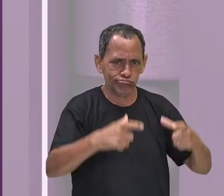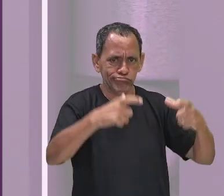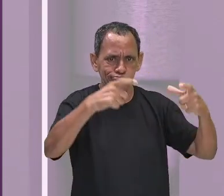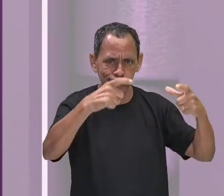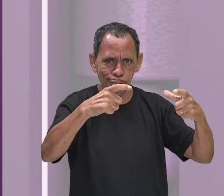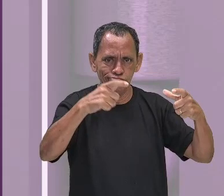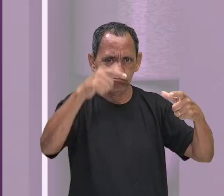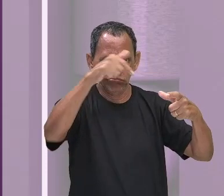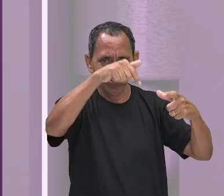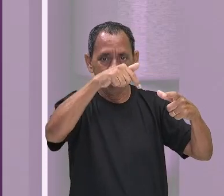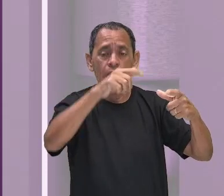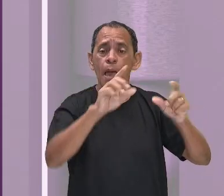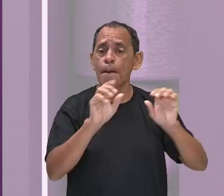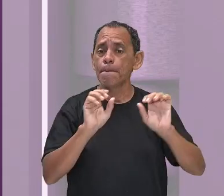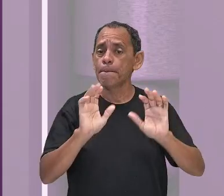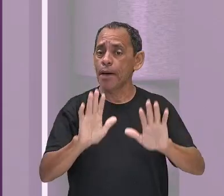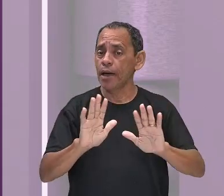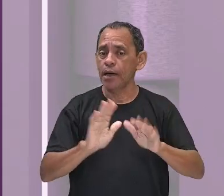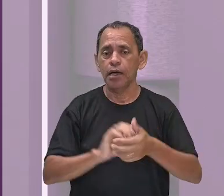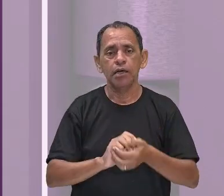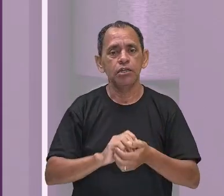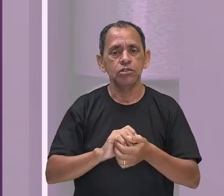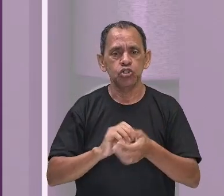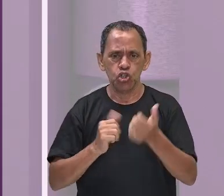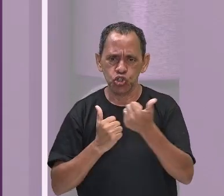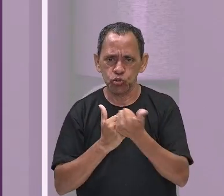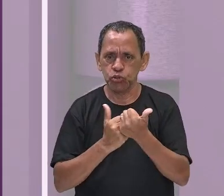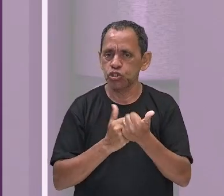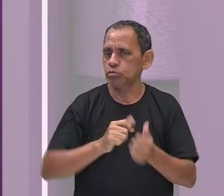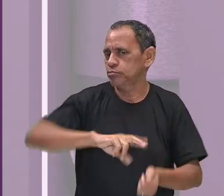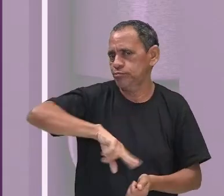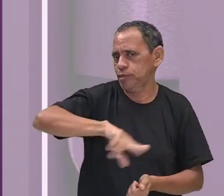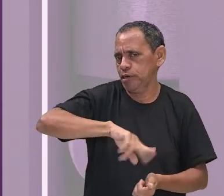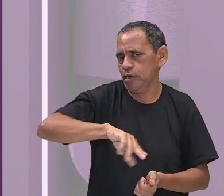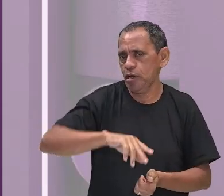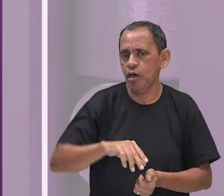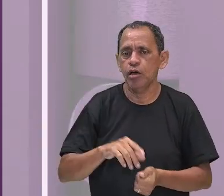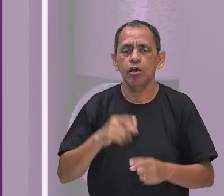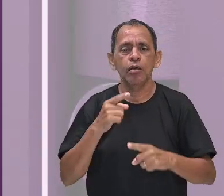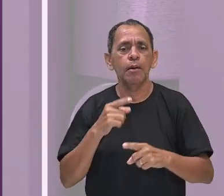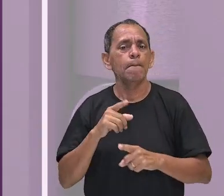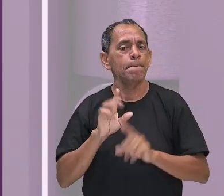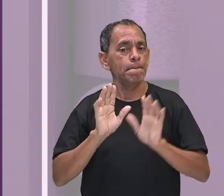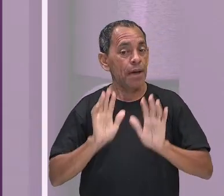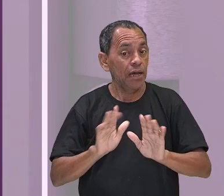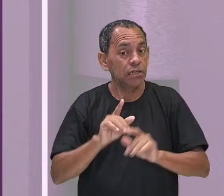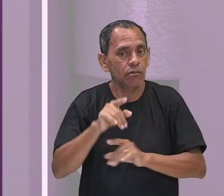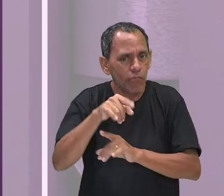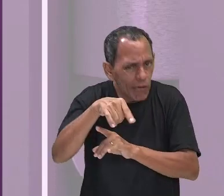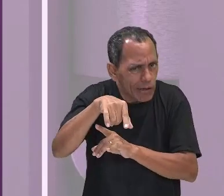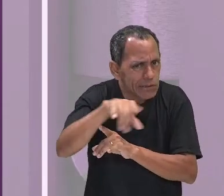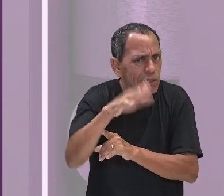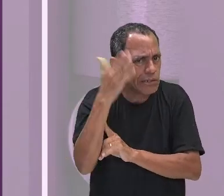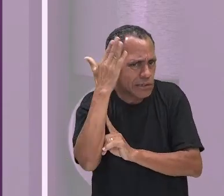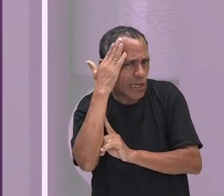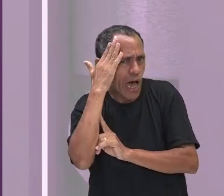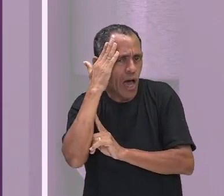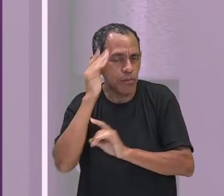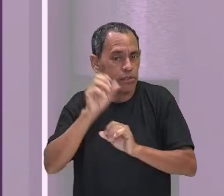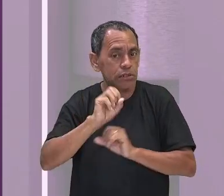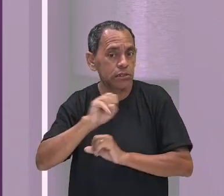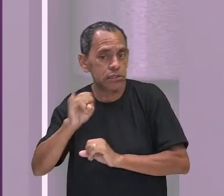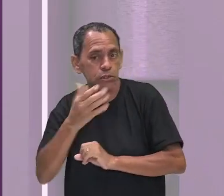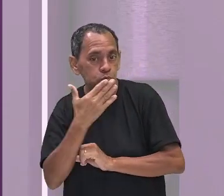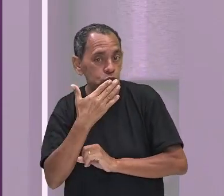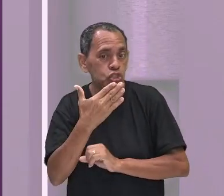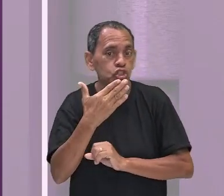a substituição do π. Mas você sabe, né, que quando for solicitado, se você tiver numa situação prática, você